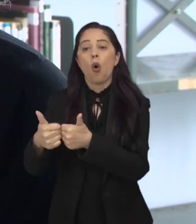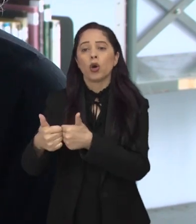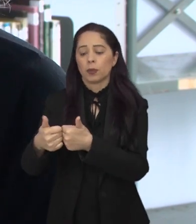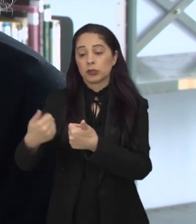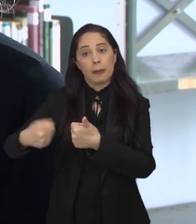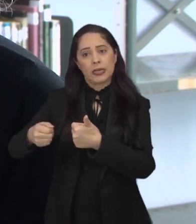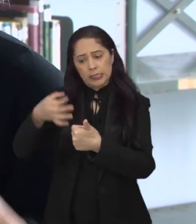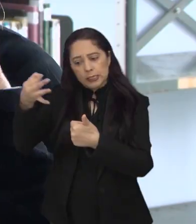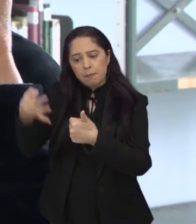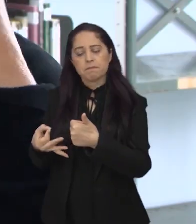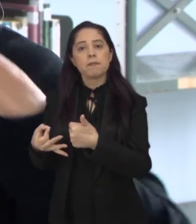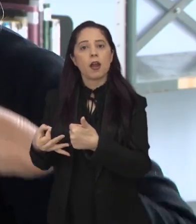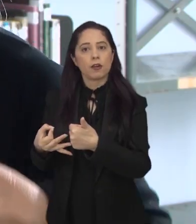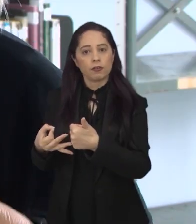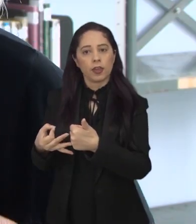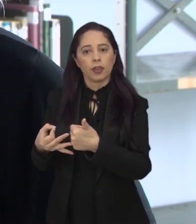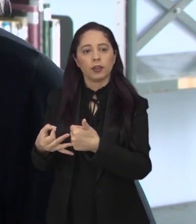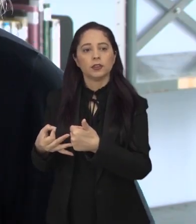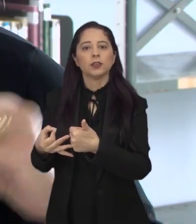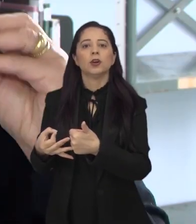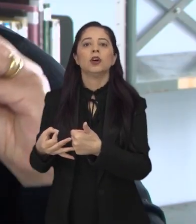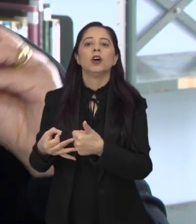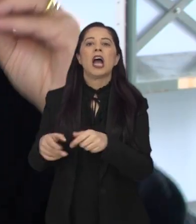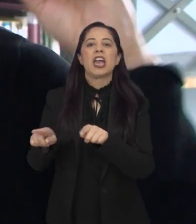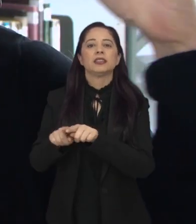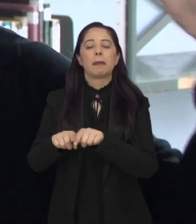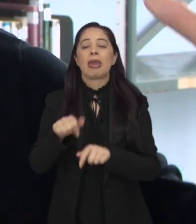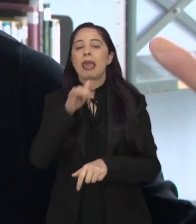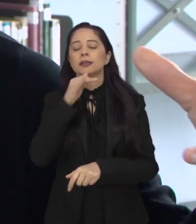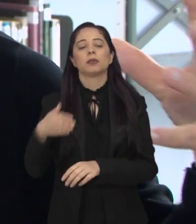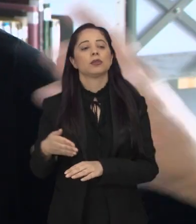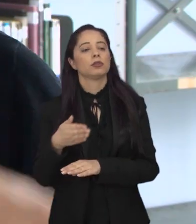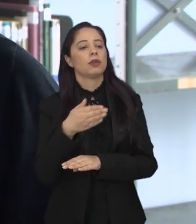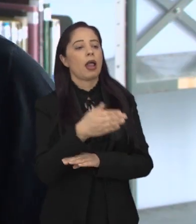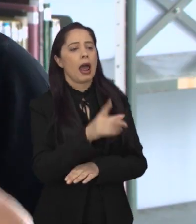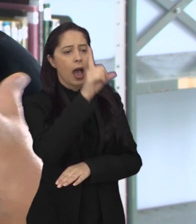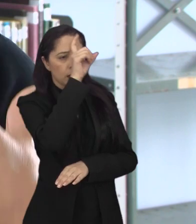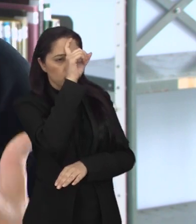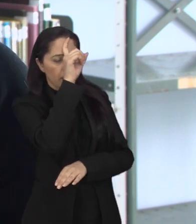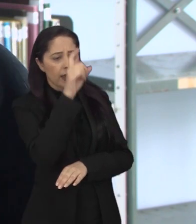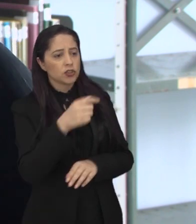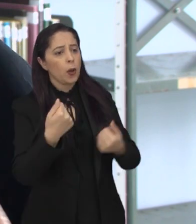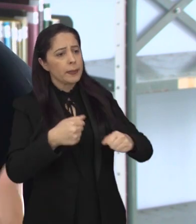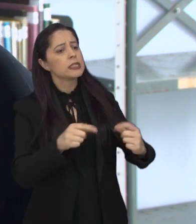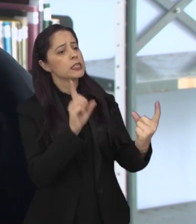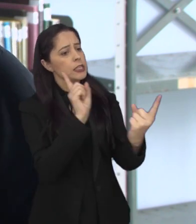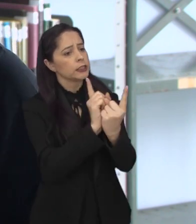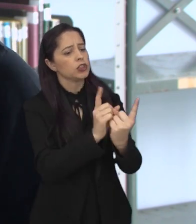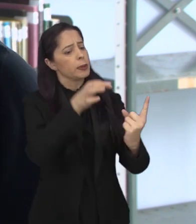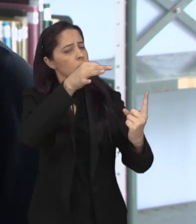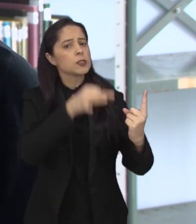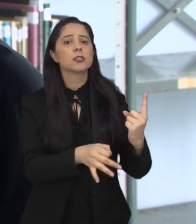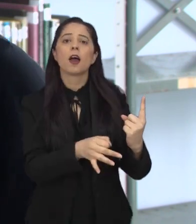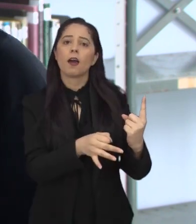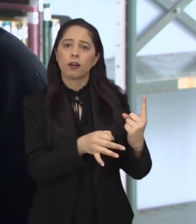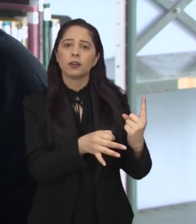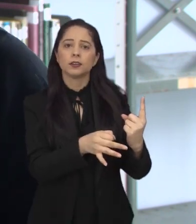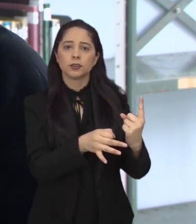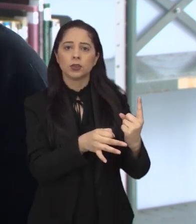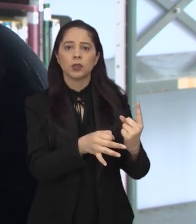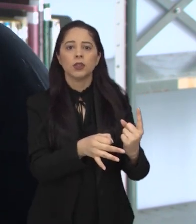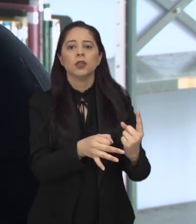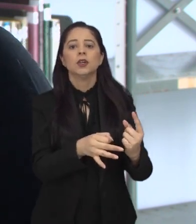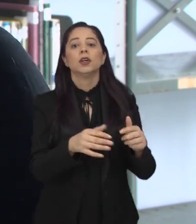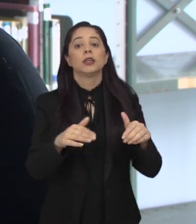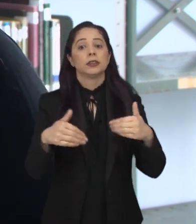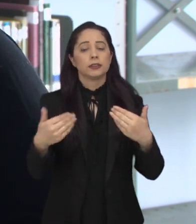público eficiente, ter também tranquilidade quando ele vai num sistema público de saúde, da sua demanda ser atendida, da